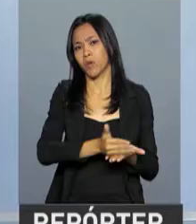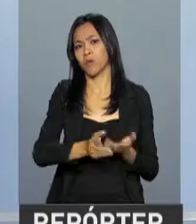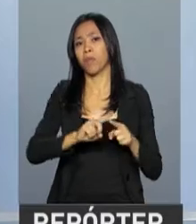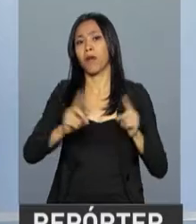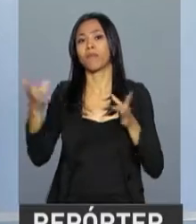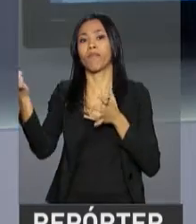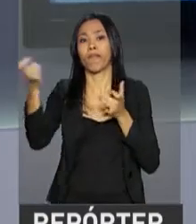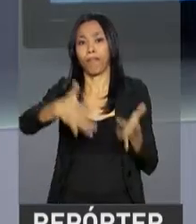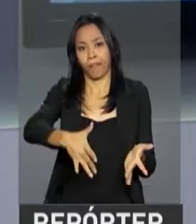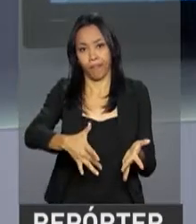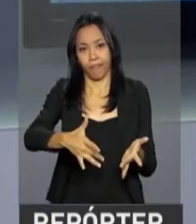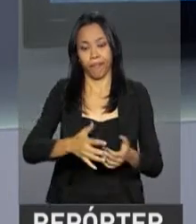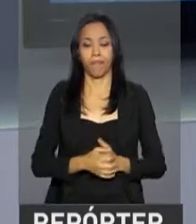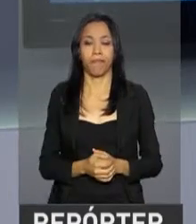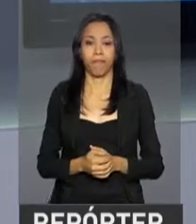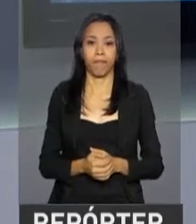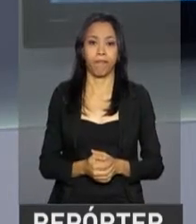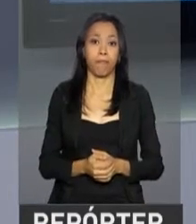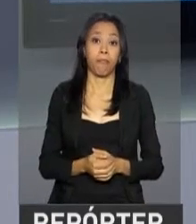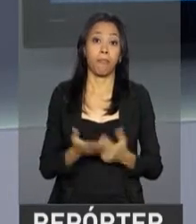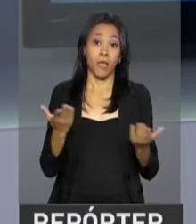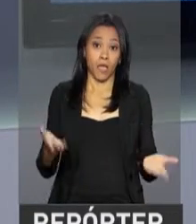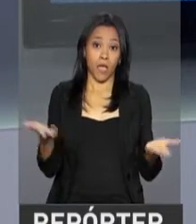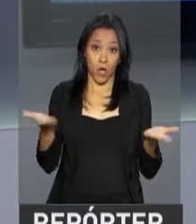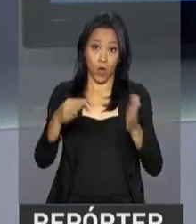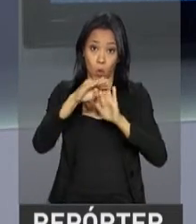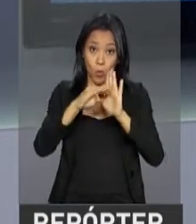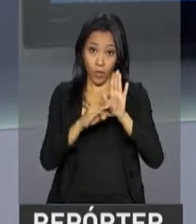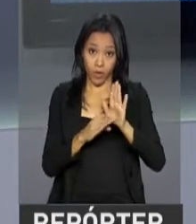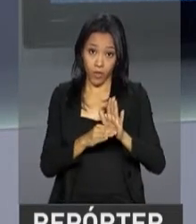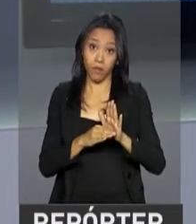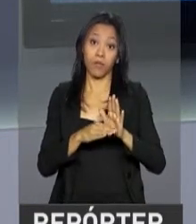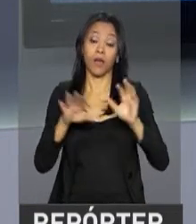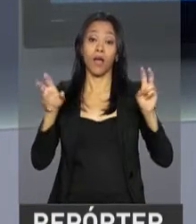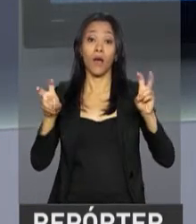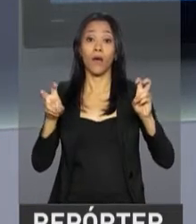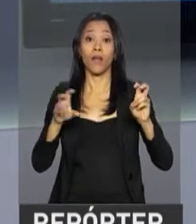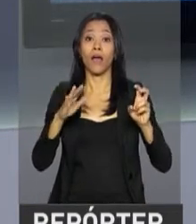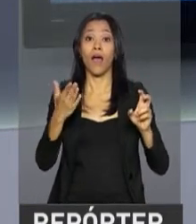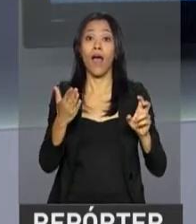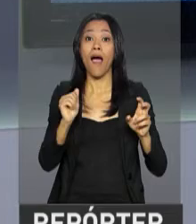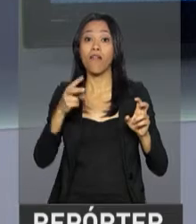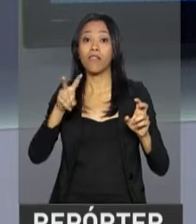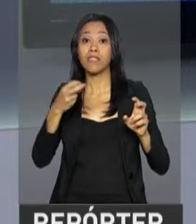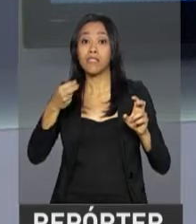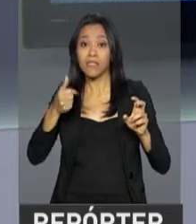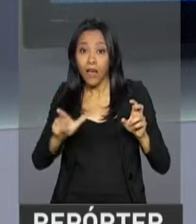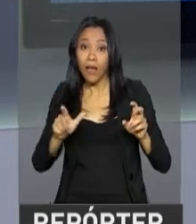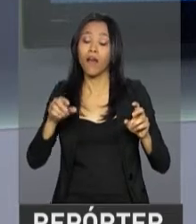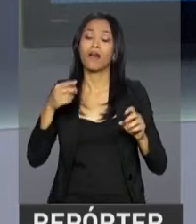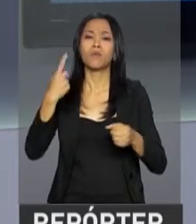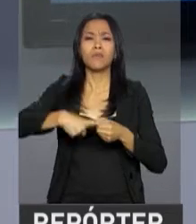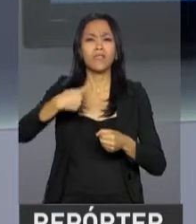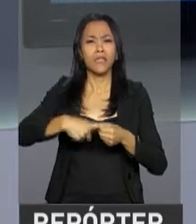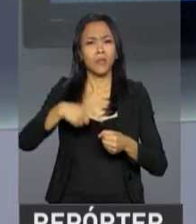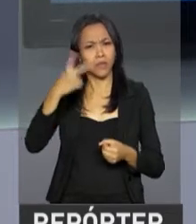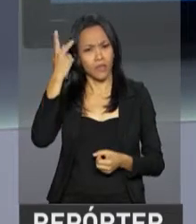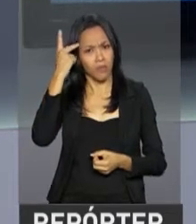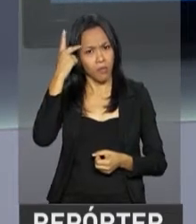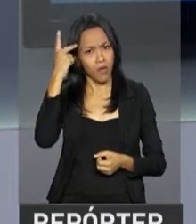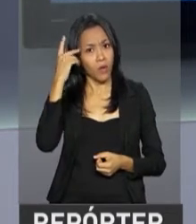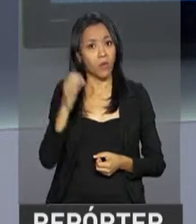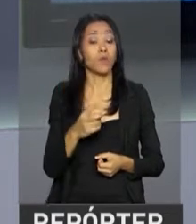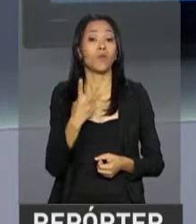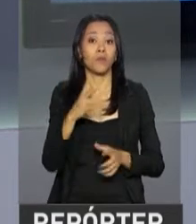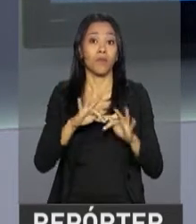concluídos e com o programa agora é avançar mais de duas mil famílias de sorocaba interior de são paulo estão a um